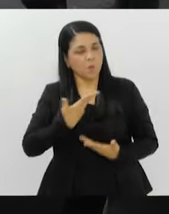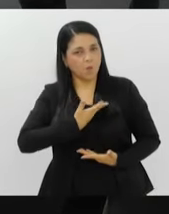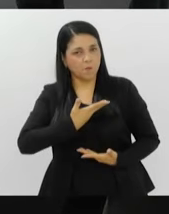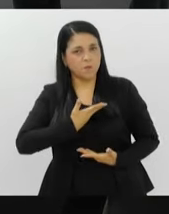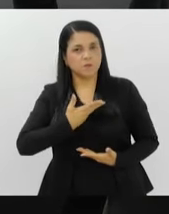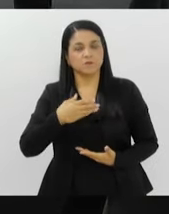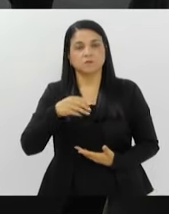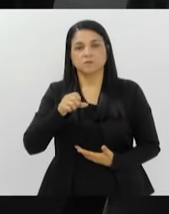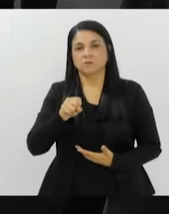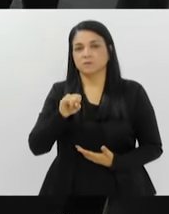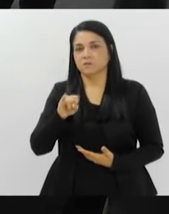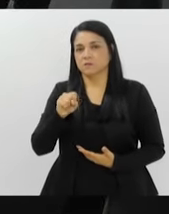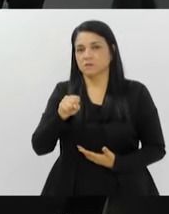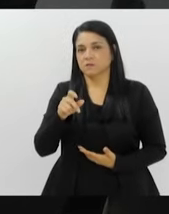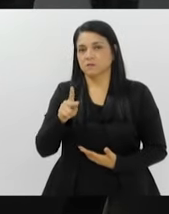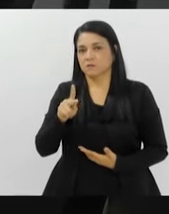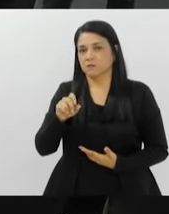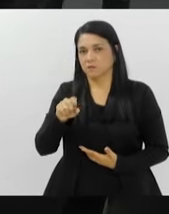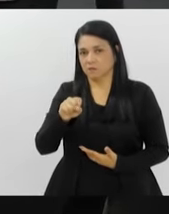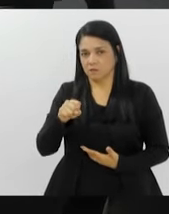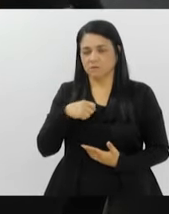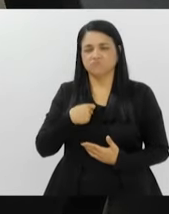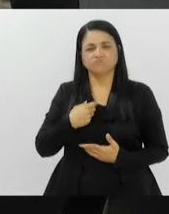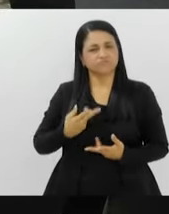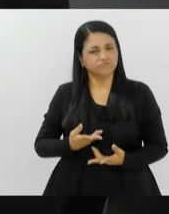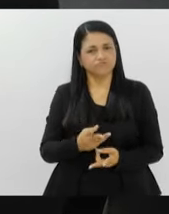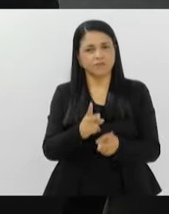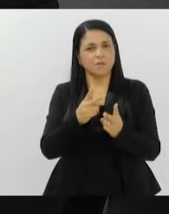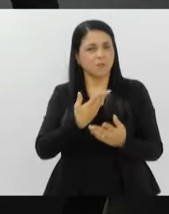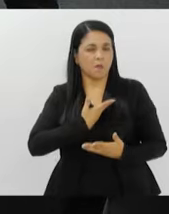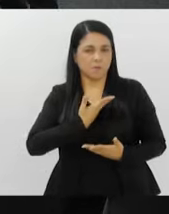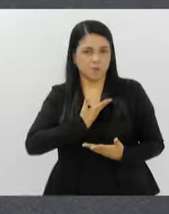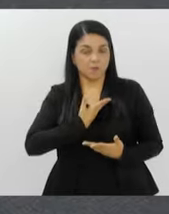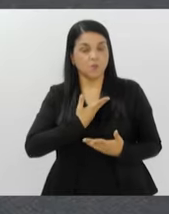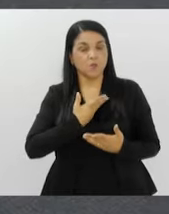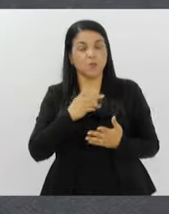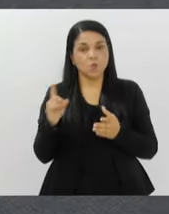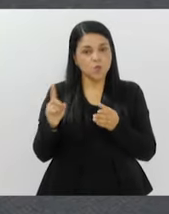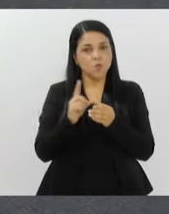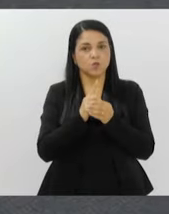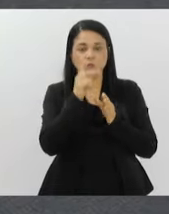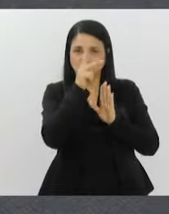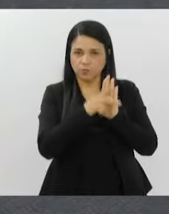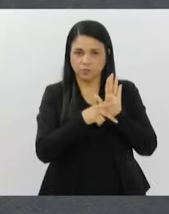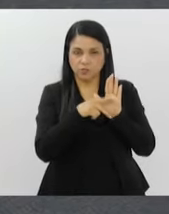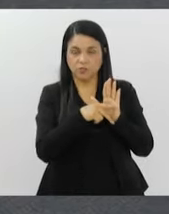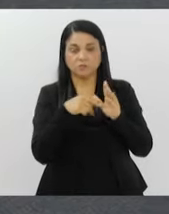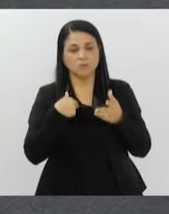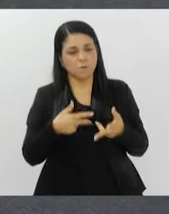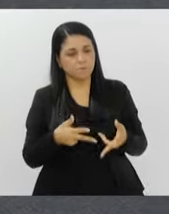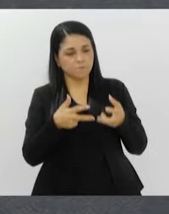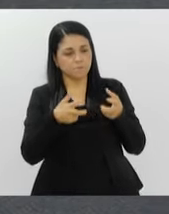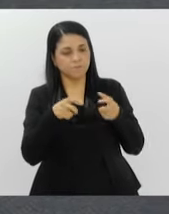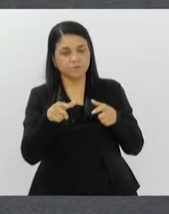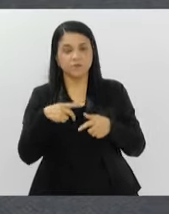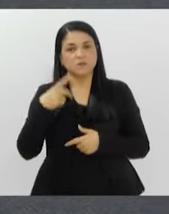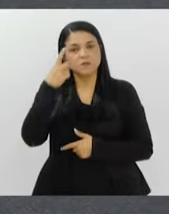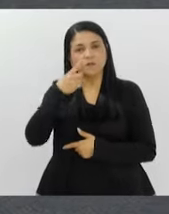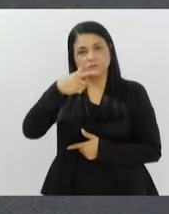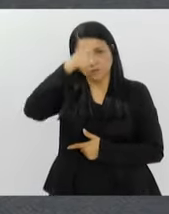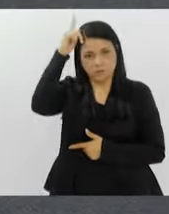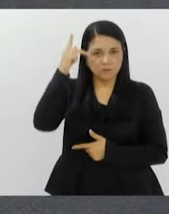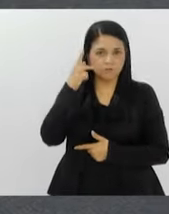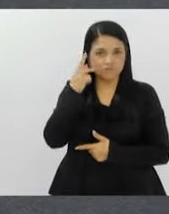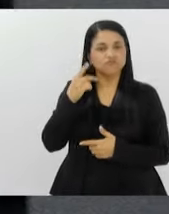cirquito a vida toda e sou coautor desse projeto e e vejo que a observação do deputado Luiz